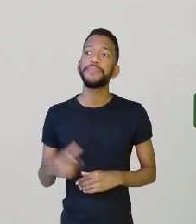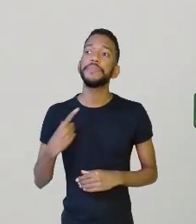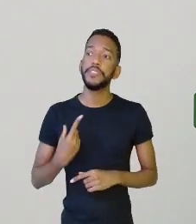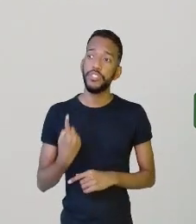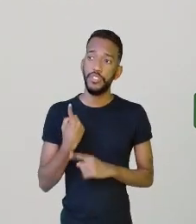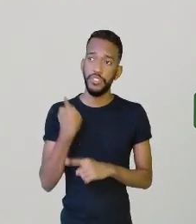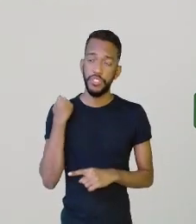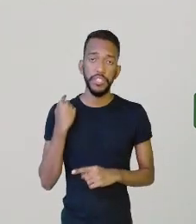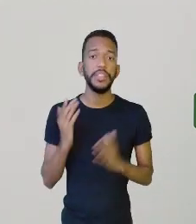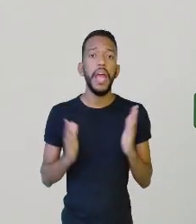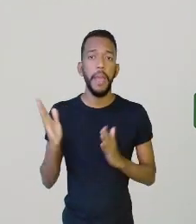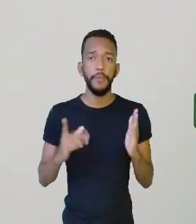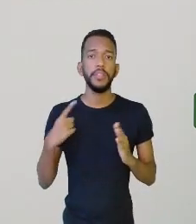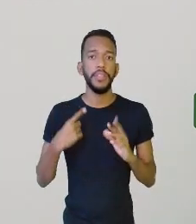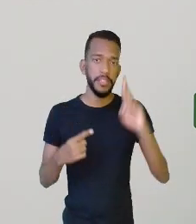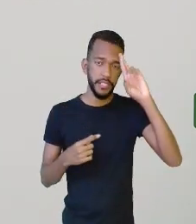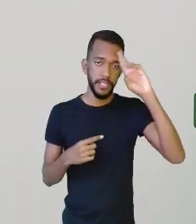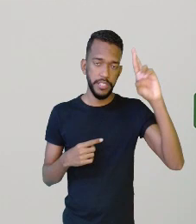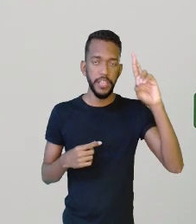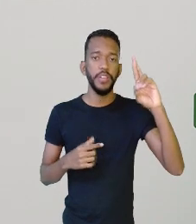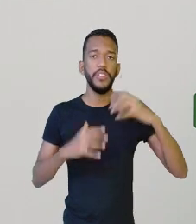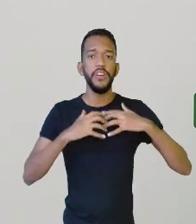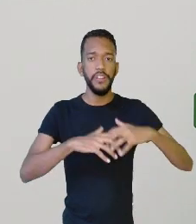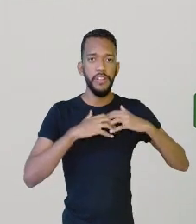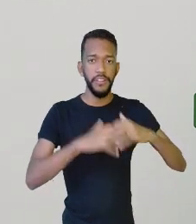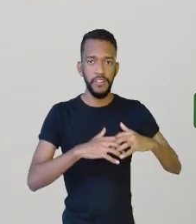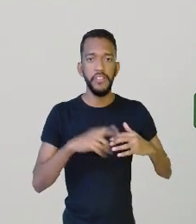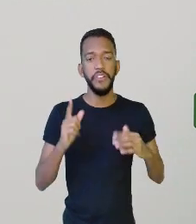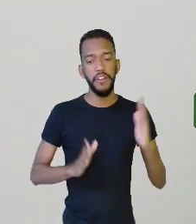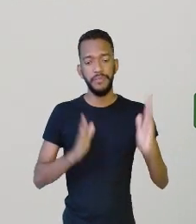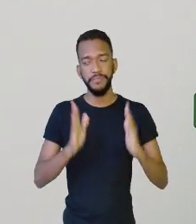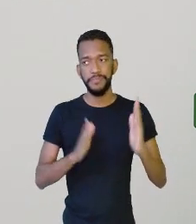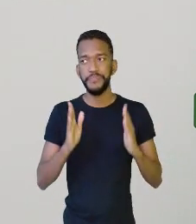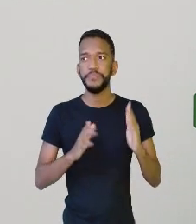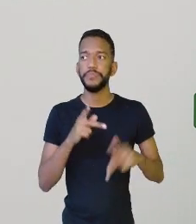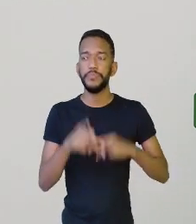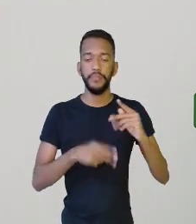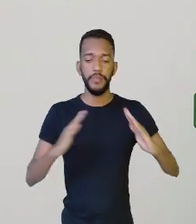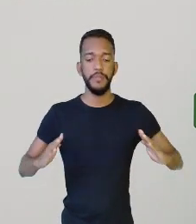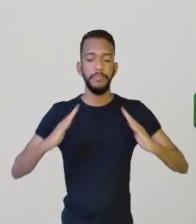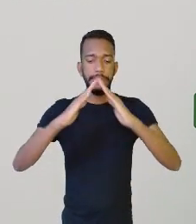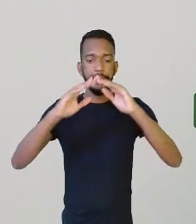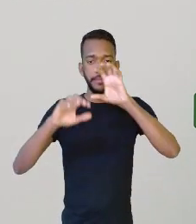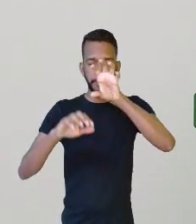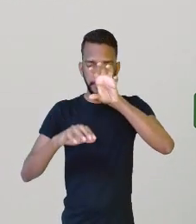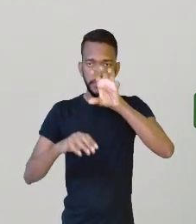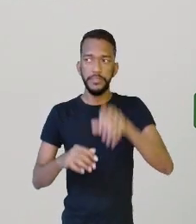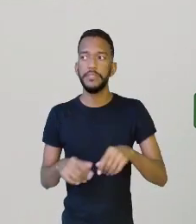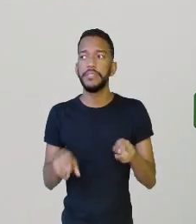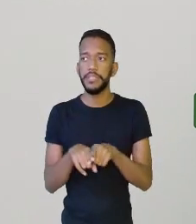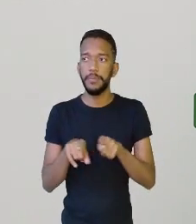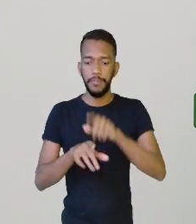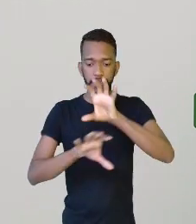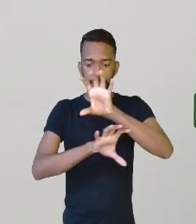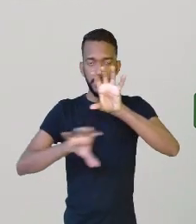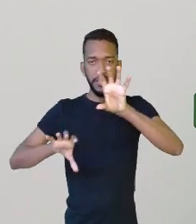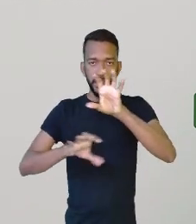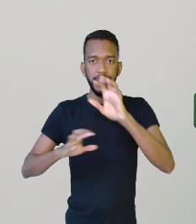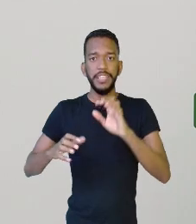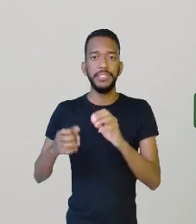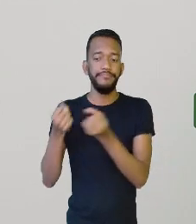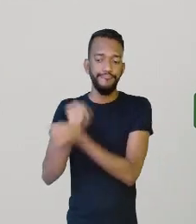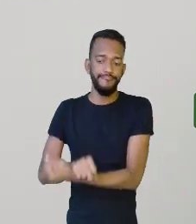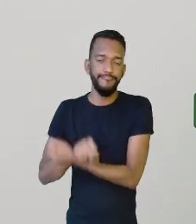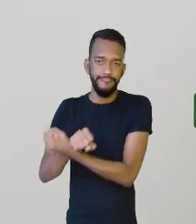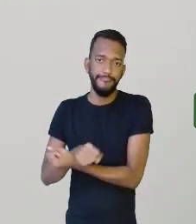nessa época os senhores de engenho, que era uma pequena parte da população que estava no topo da pirâmide. E existia a população escravizada, que estava embaixo,